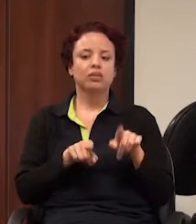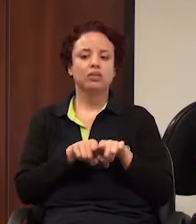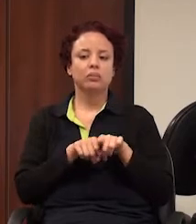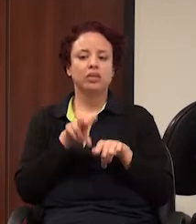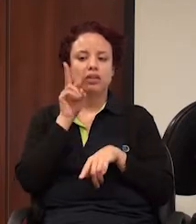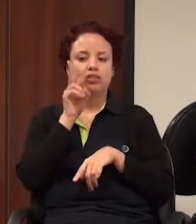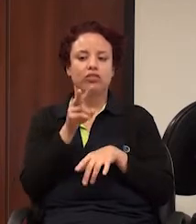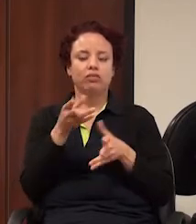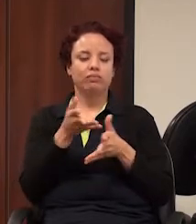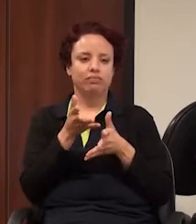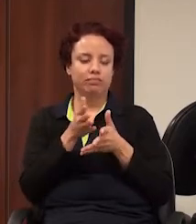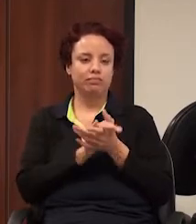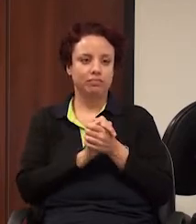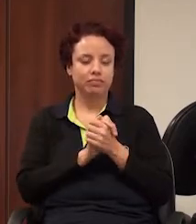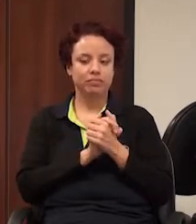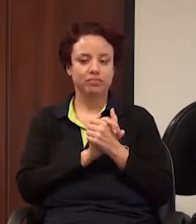que, assim,